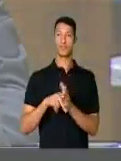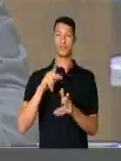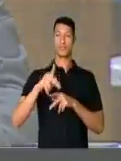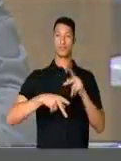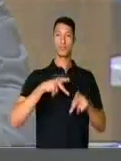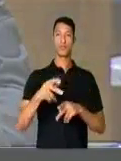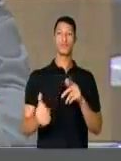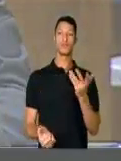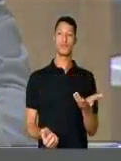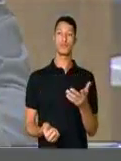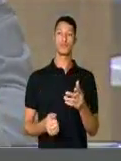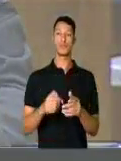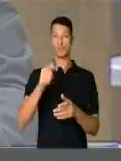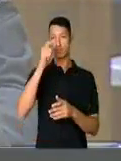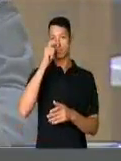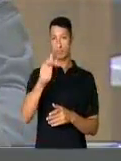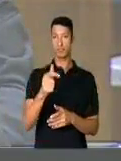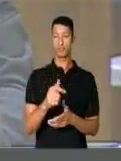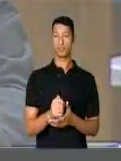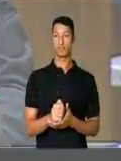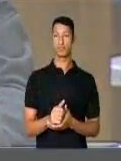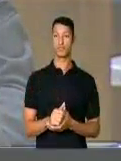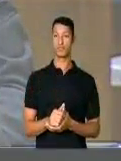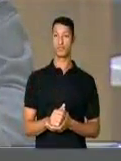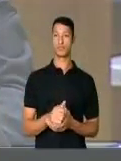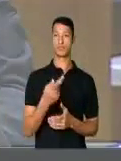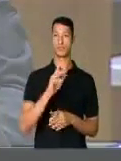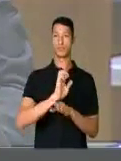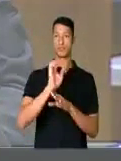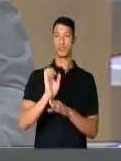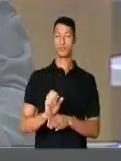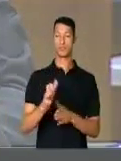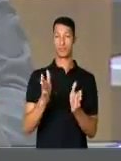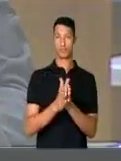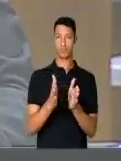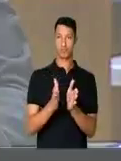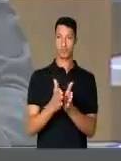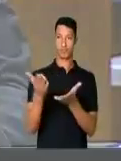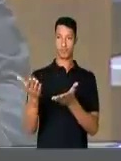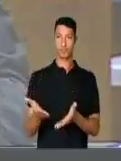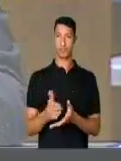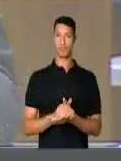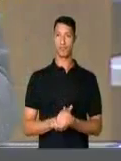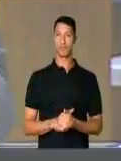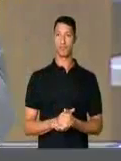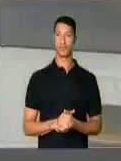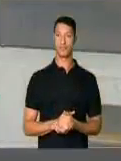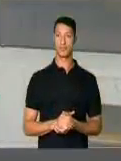defesa do povo e dos interesses, né, do seu estado de Pernambuco. Parabéns.